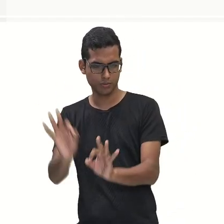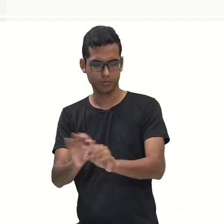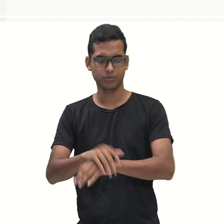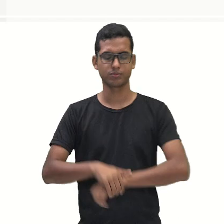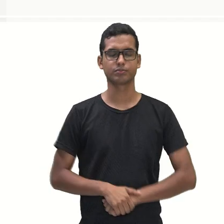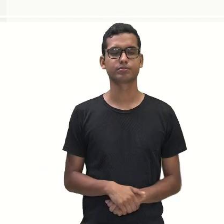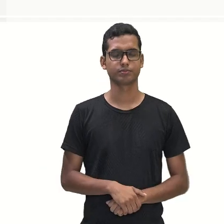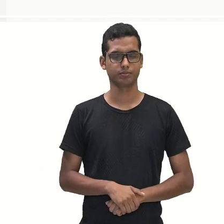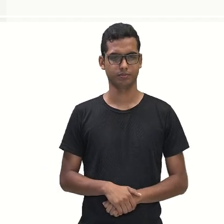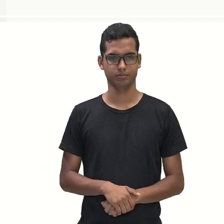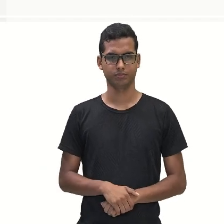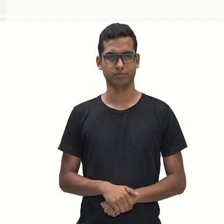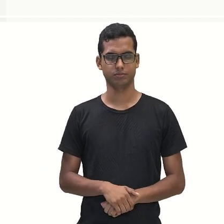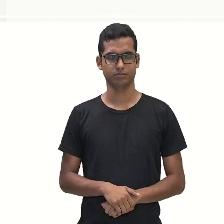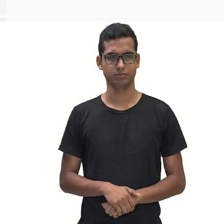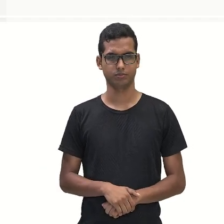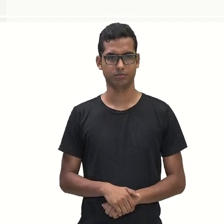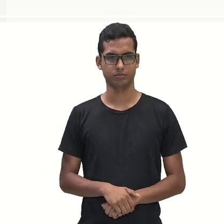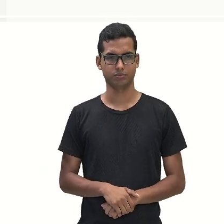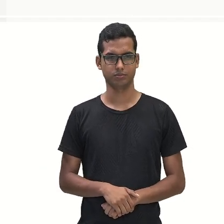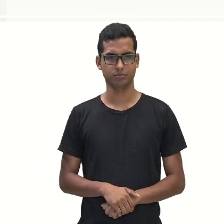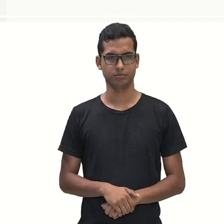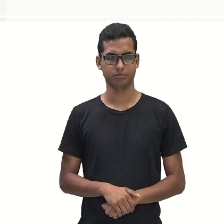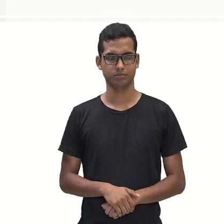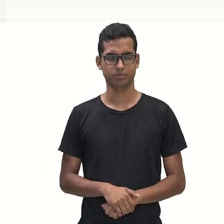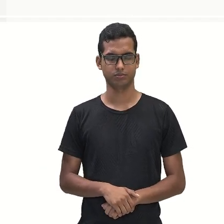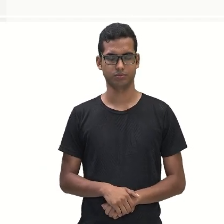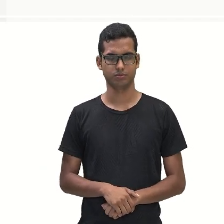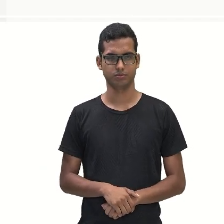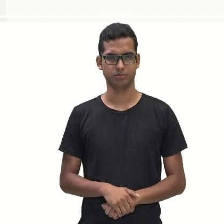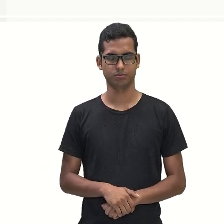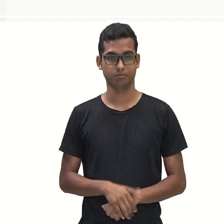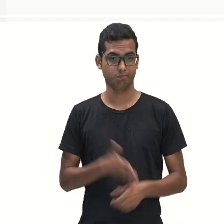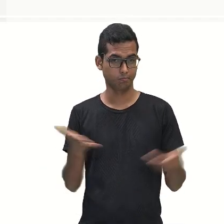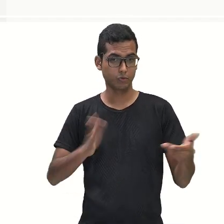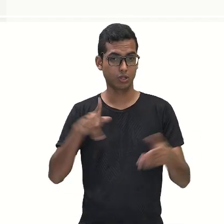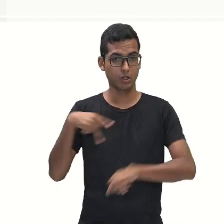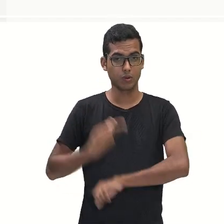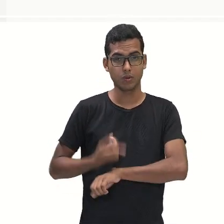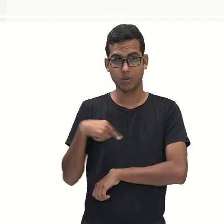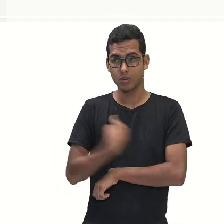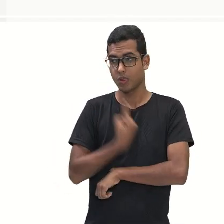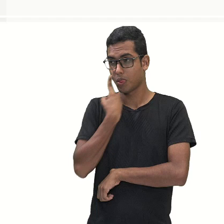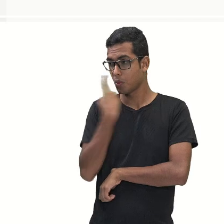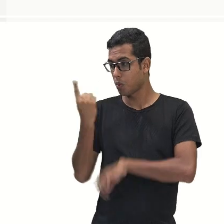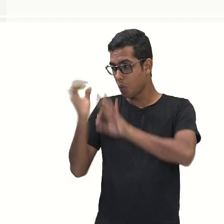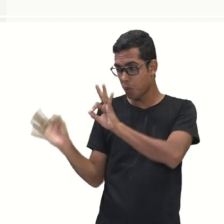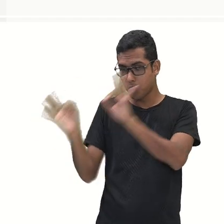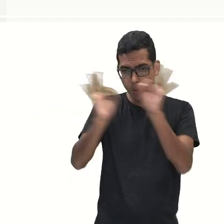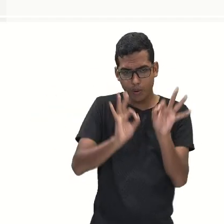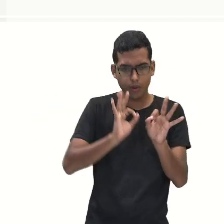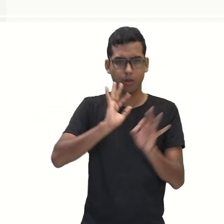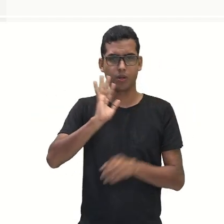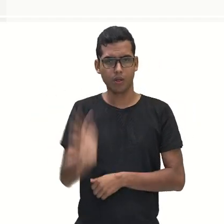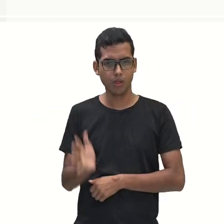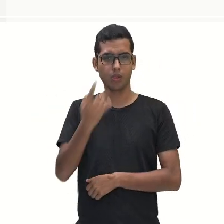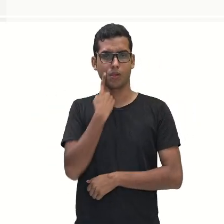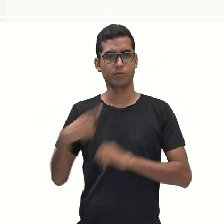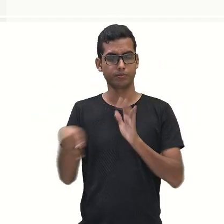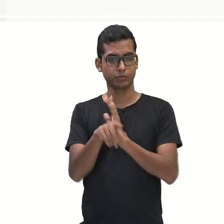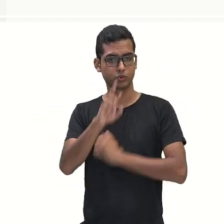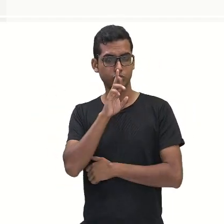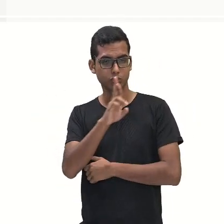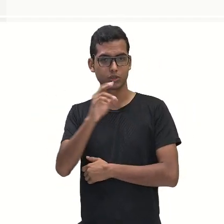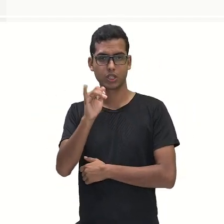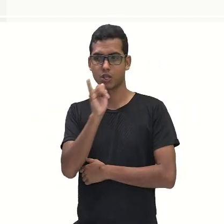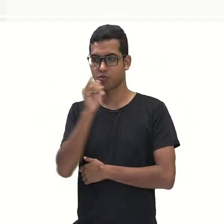E aí, depois que a gente verificou, né, a solução aí do